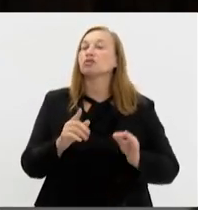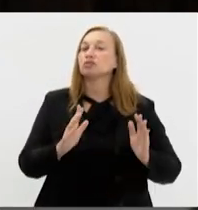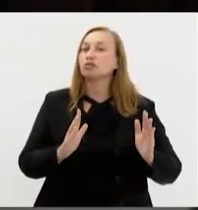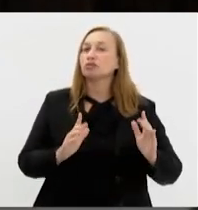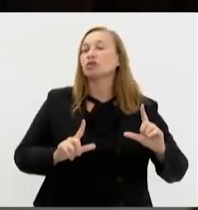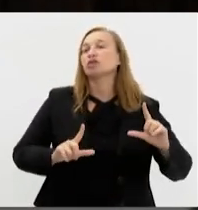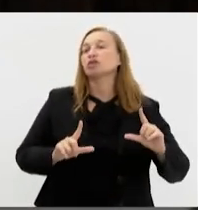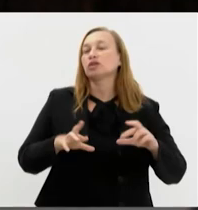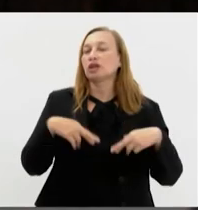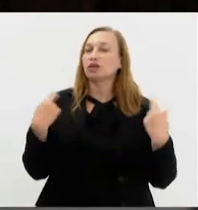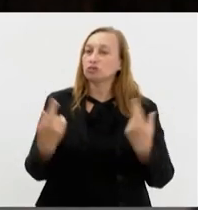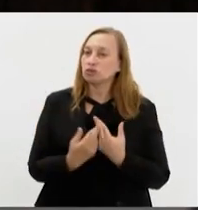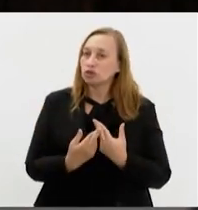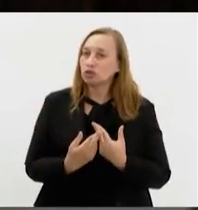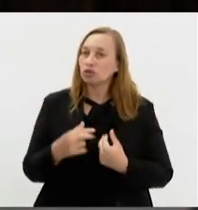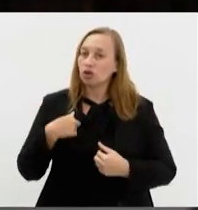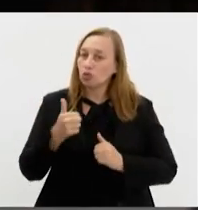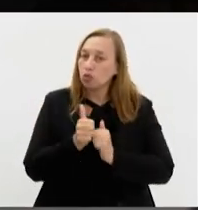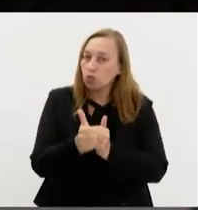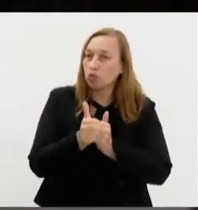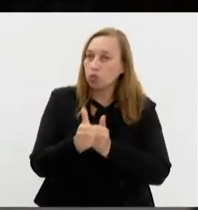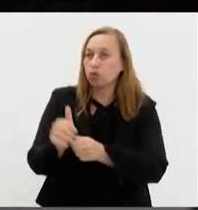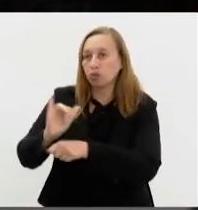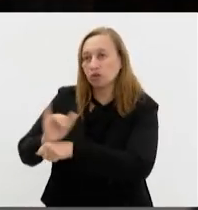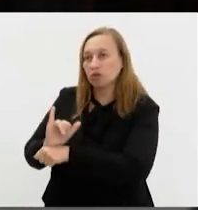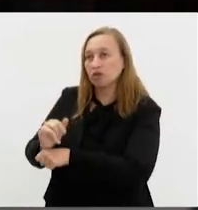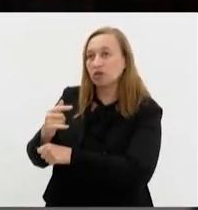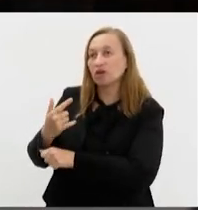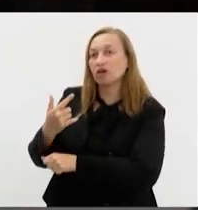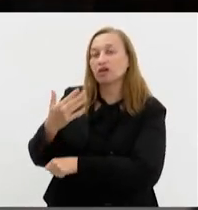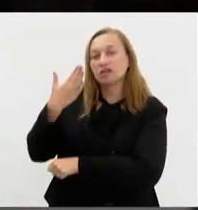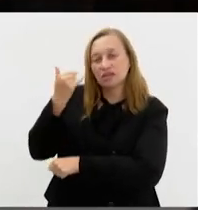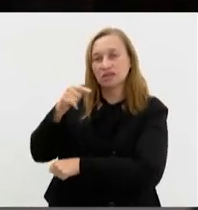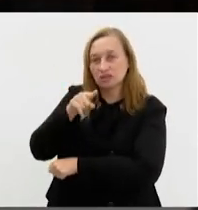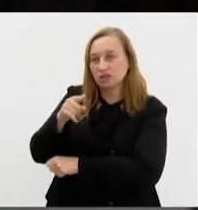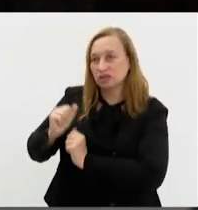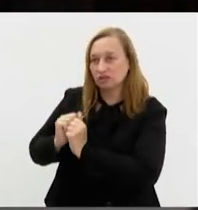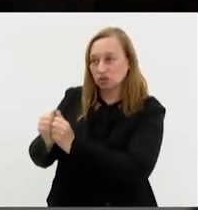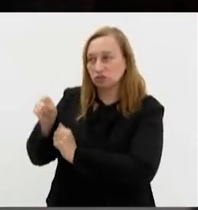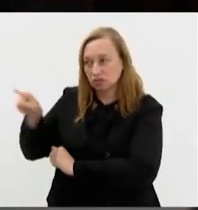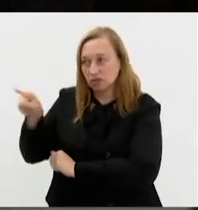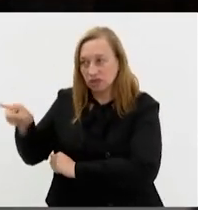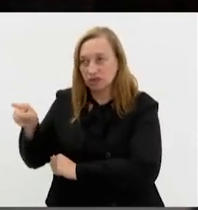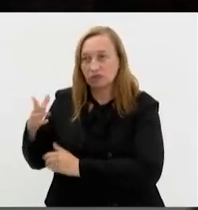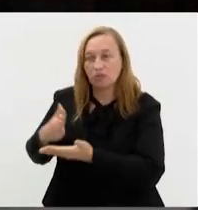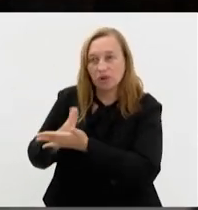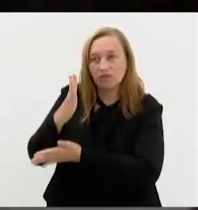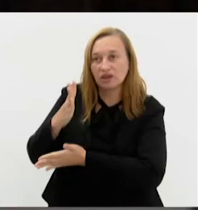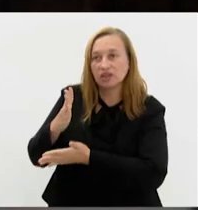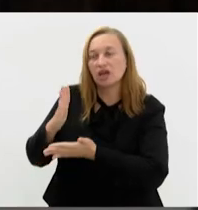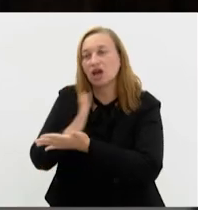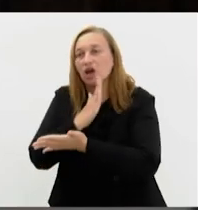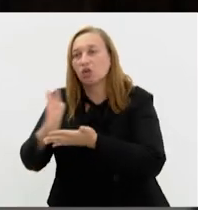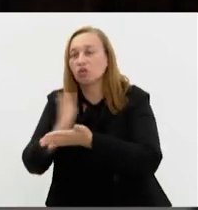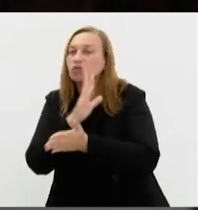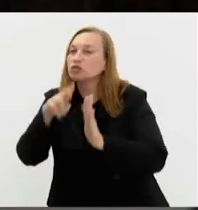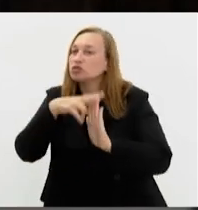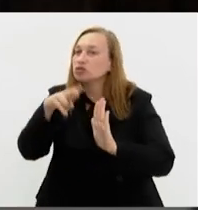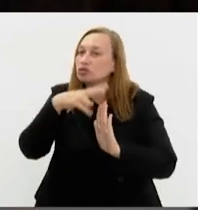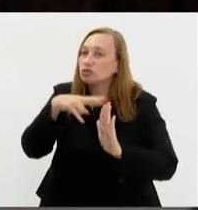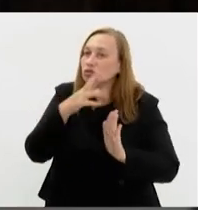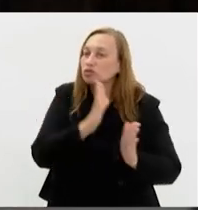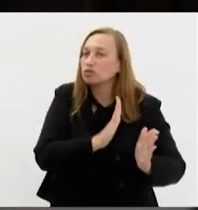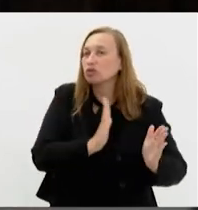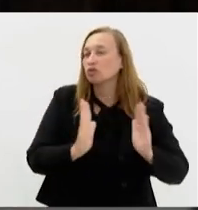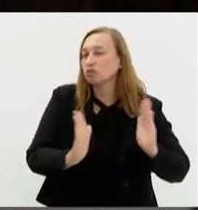oportunidade de acompanhar pelo YouTube mas imagina que a senhora esteve presente em que foram aprovadas as recentes resoluções sobre o processo